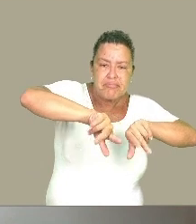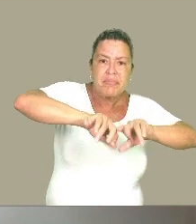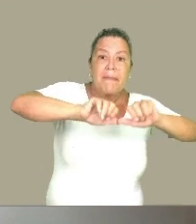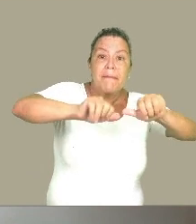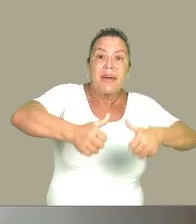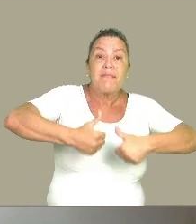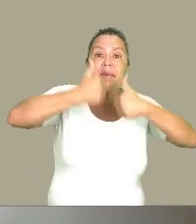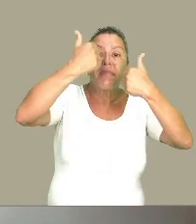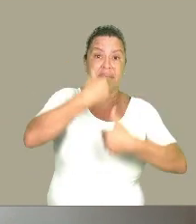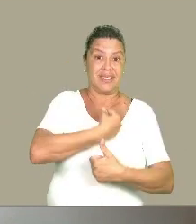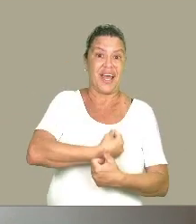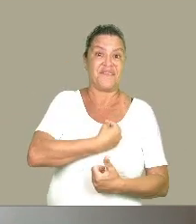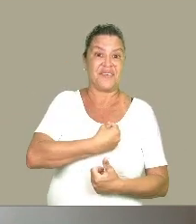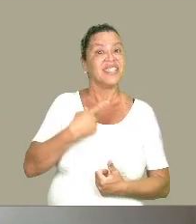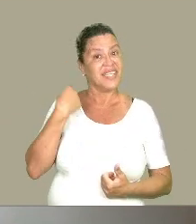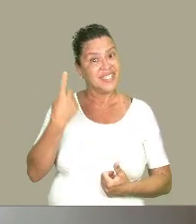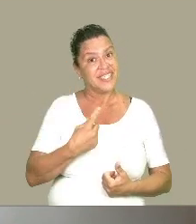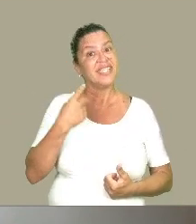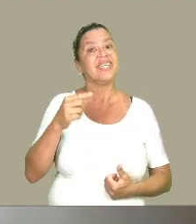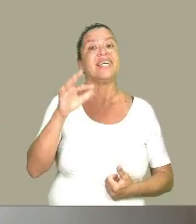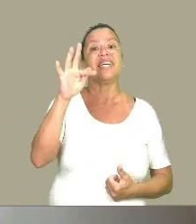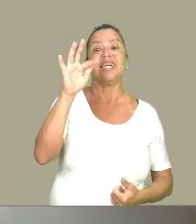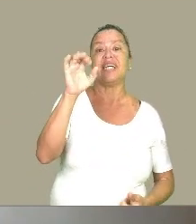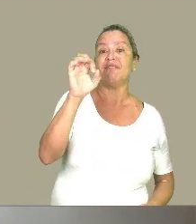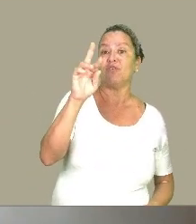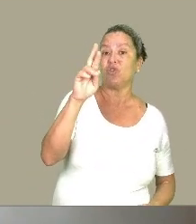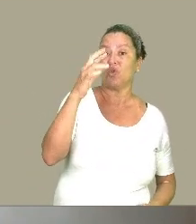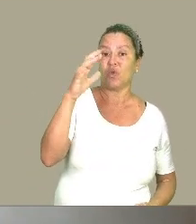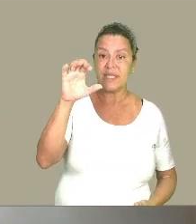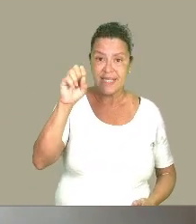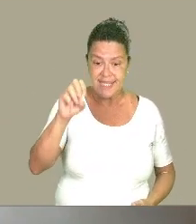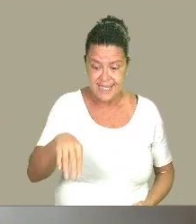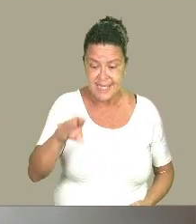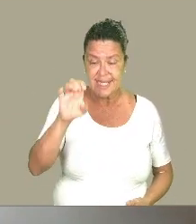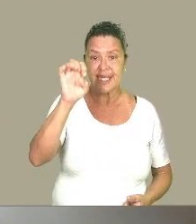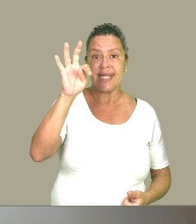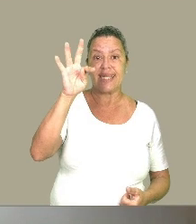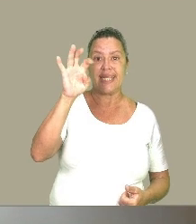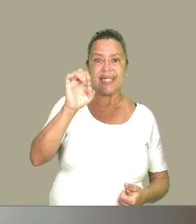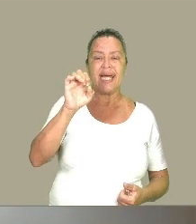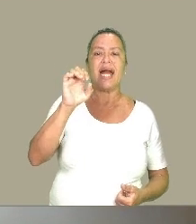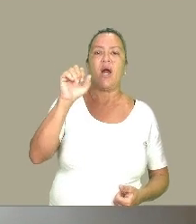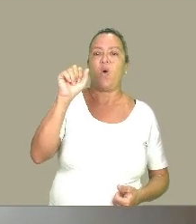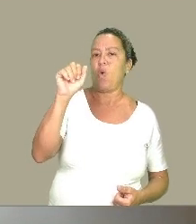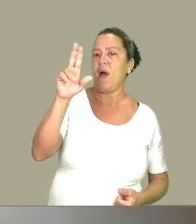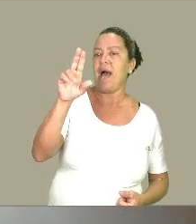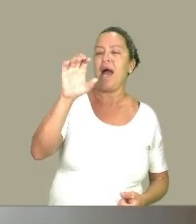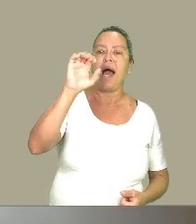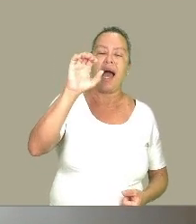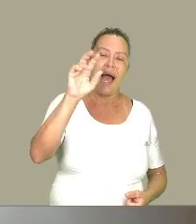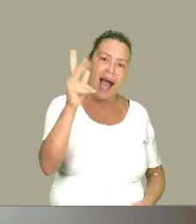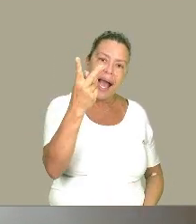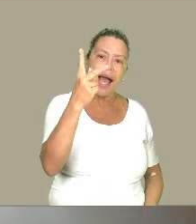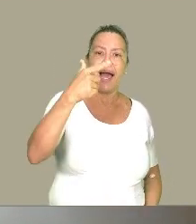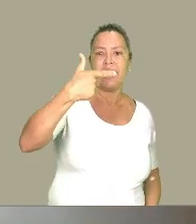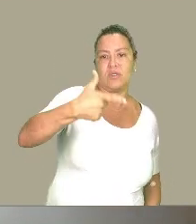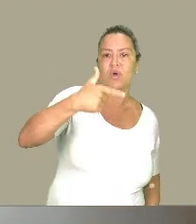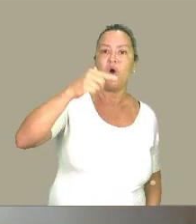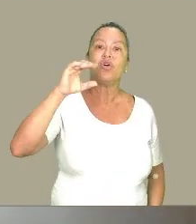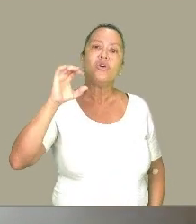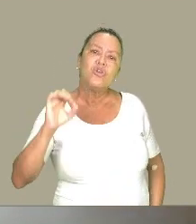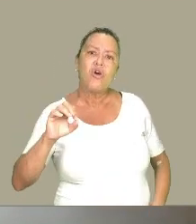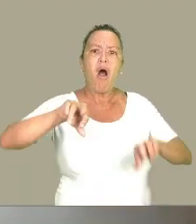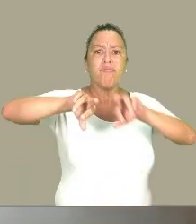de vida, né? A fotossíntese, a entrega de oxigênio para o planeta,